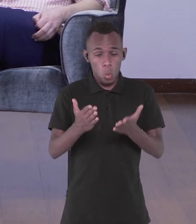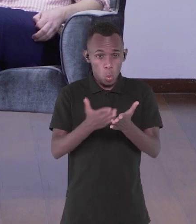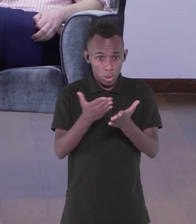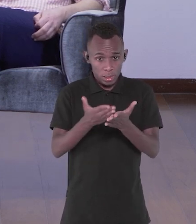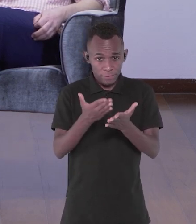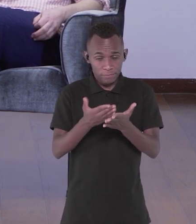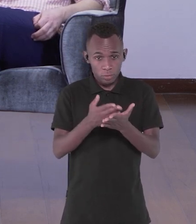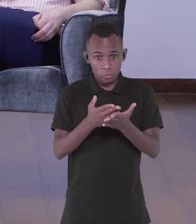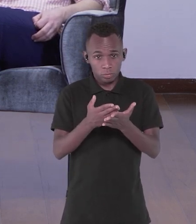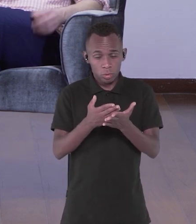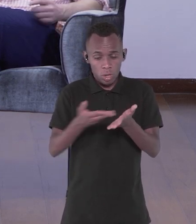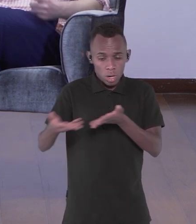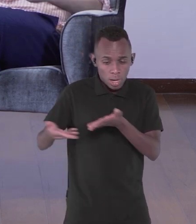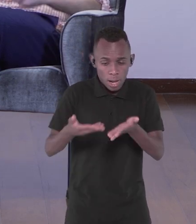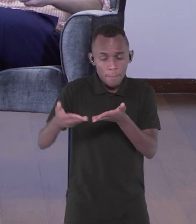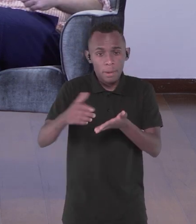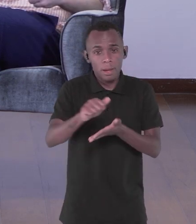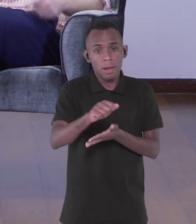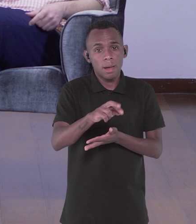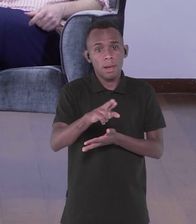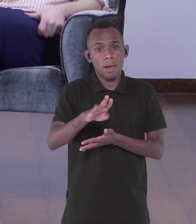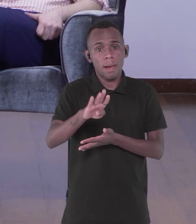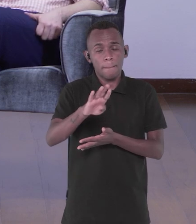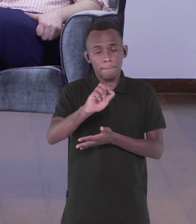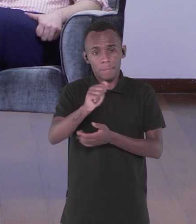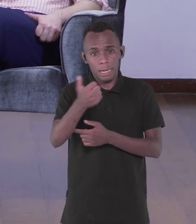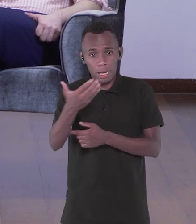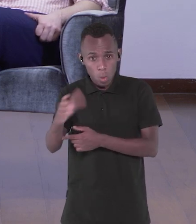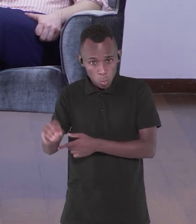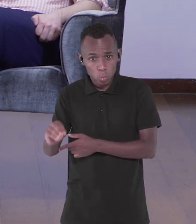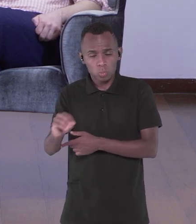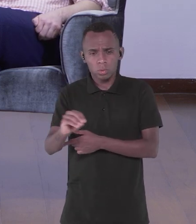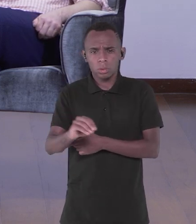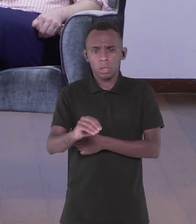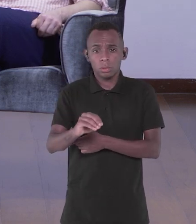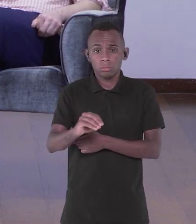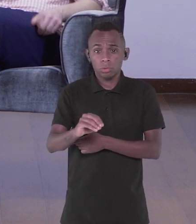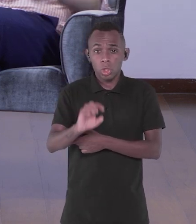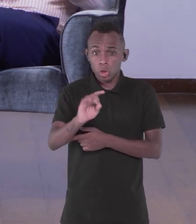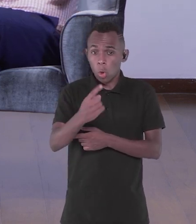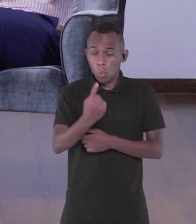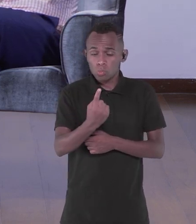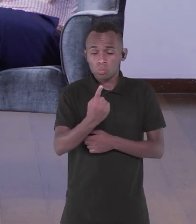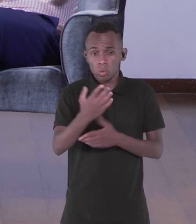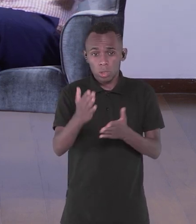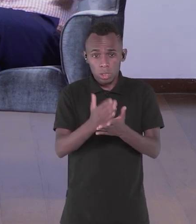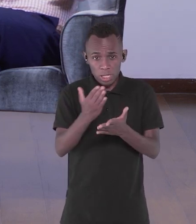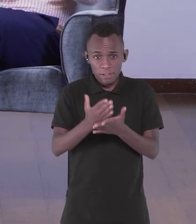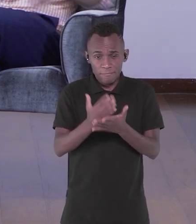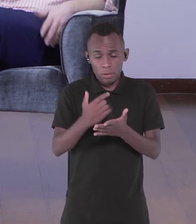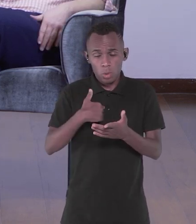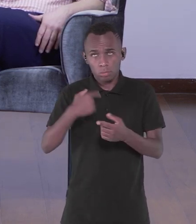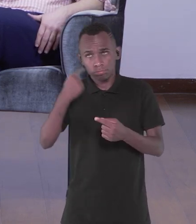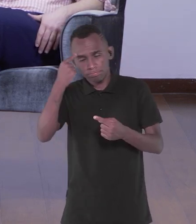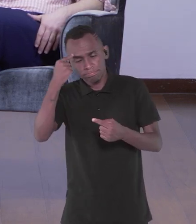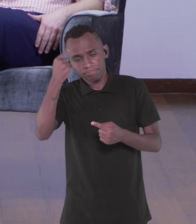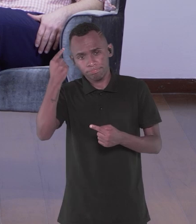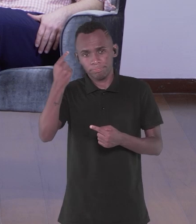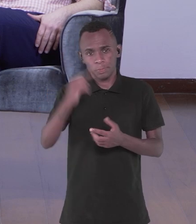Abraão, que, na verdade, é a única ficção que eu escrevi. E é uma história, basicamente, de uma imigrante